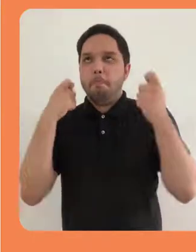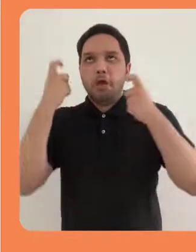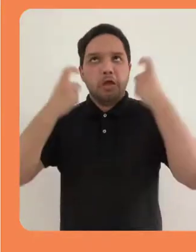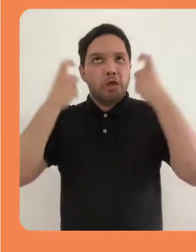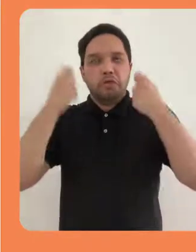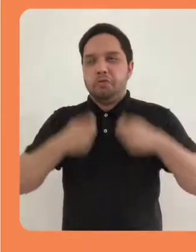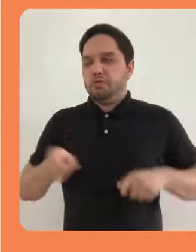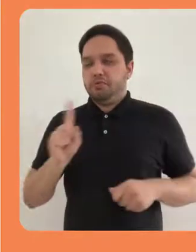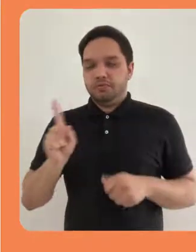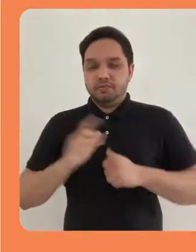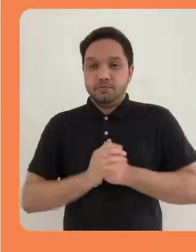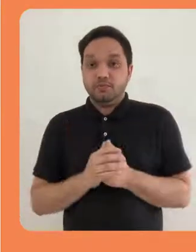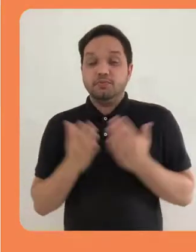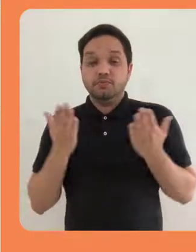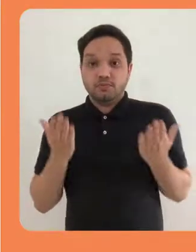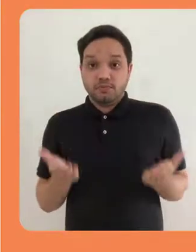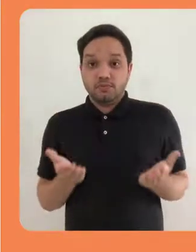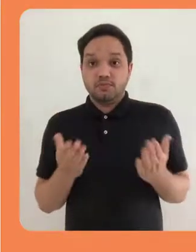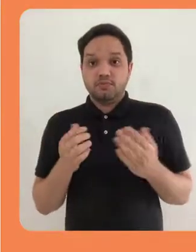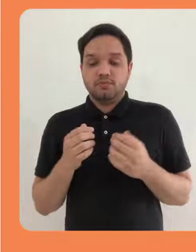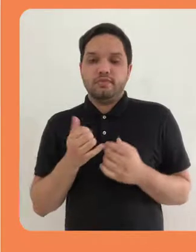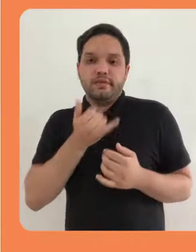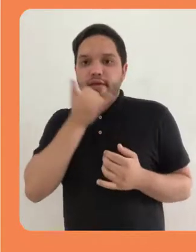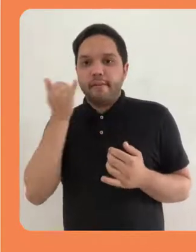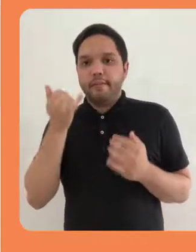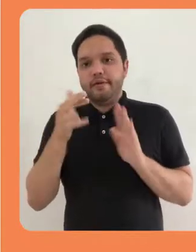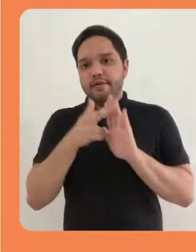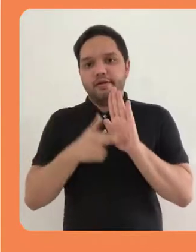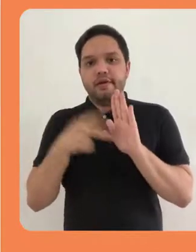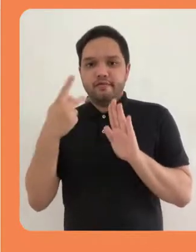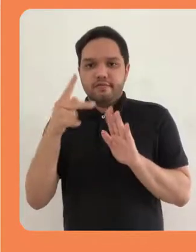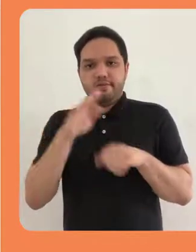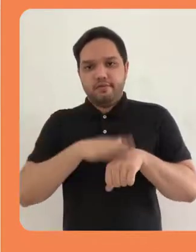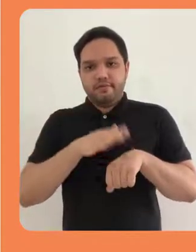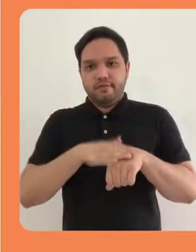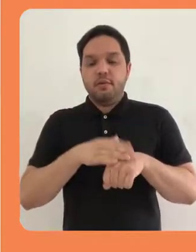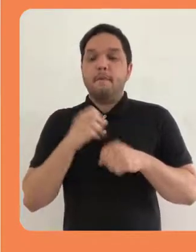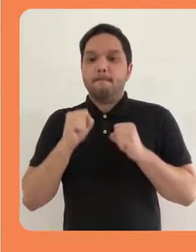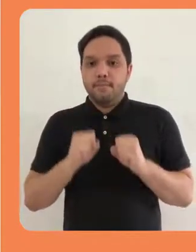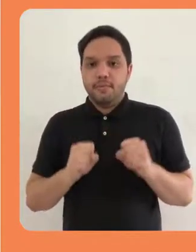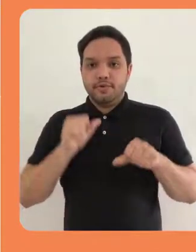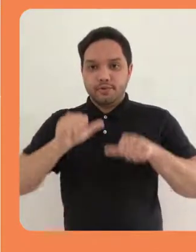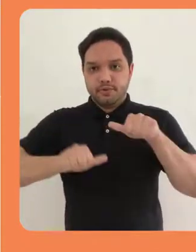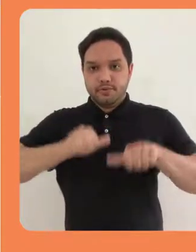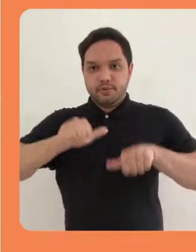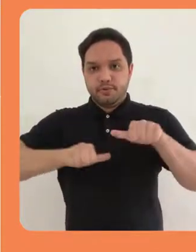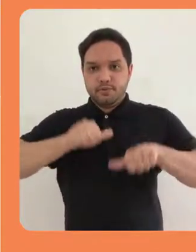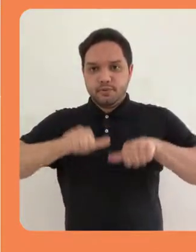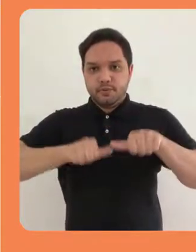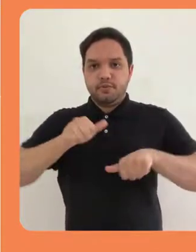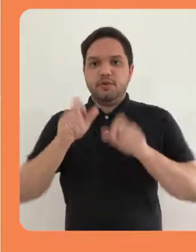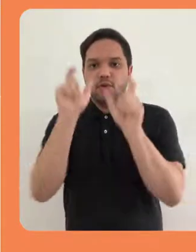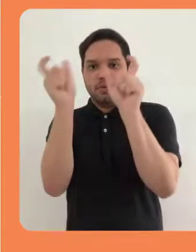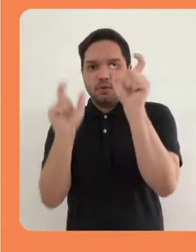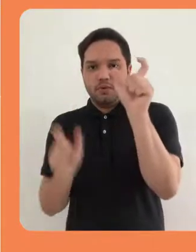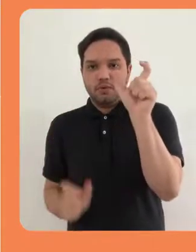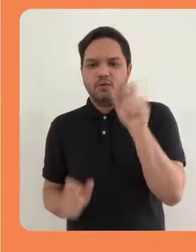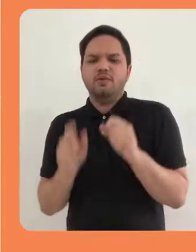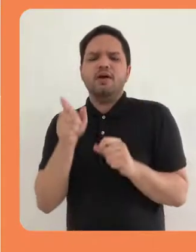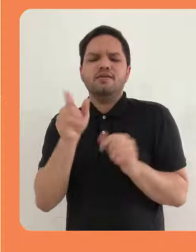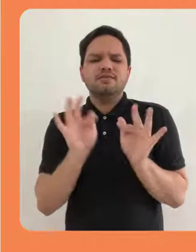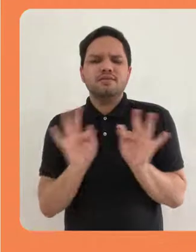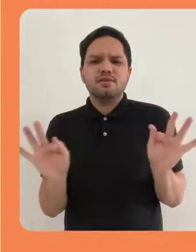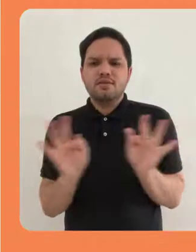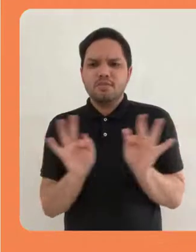para fazer esse cálculo de pontos e você não precisa se preocupar com isso você pode então